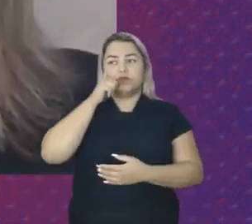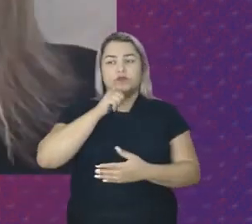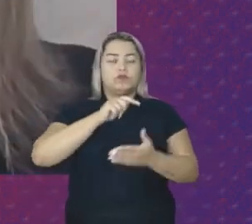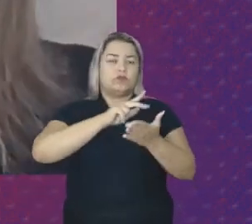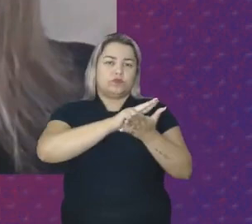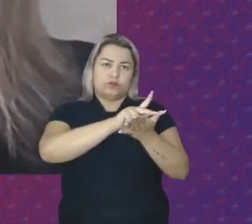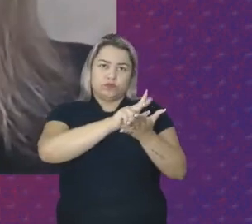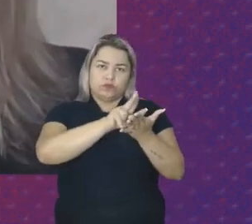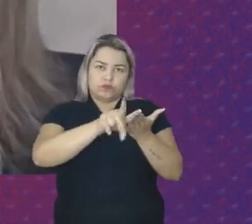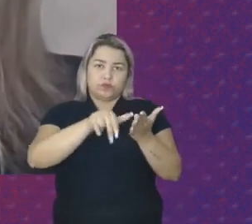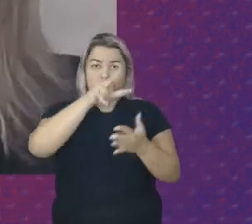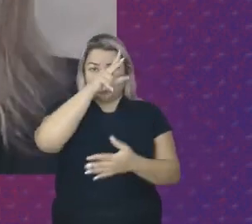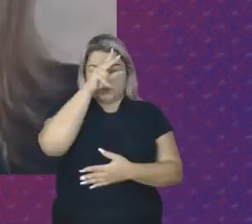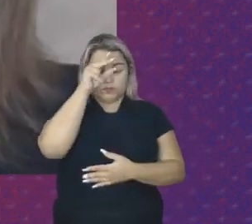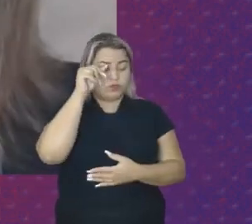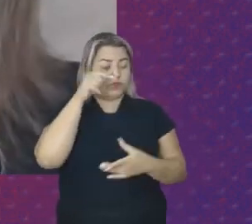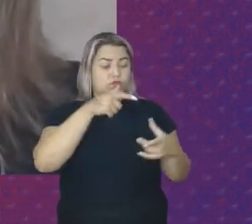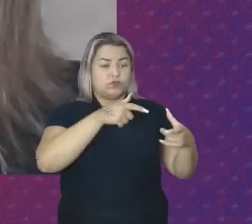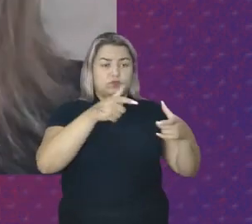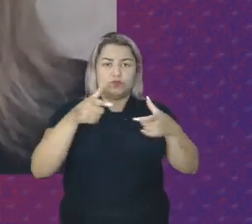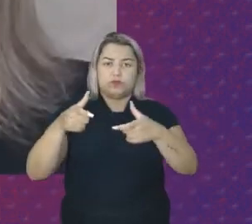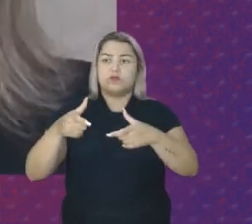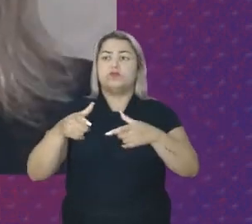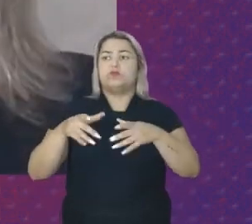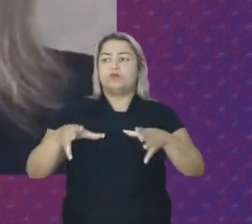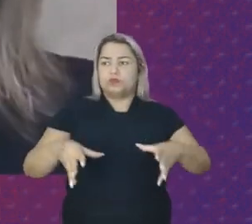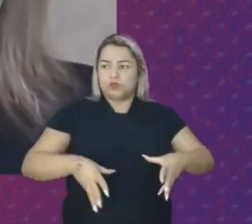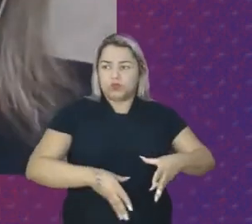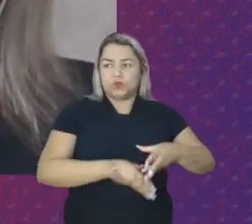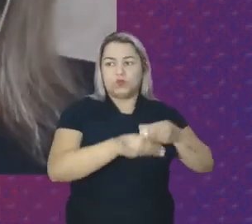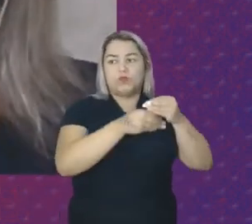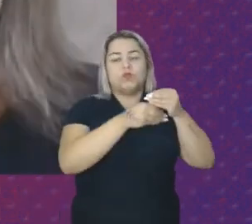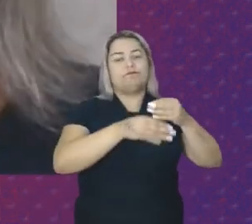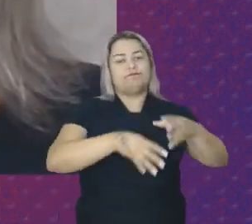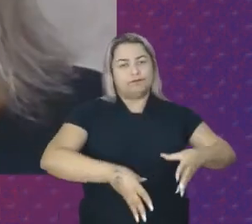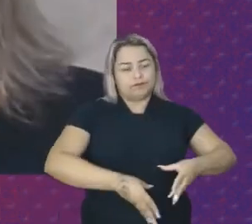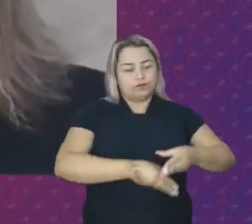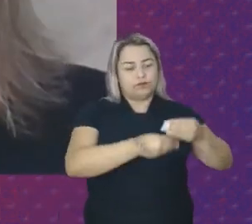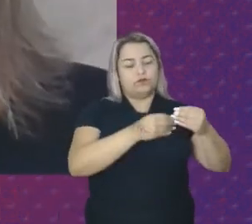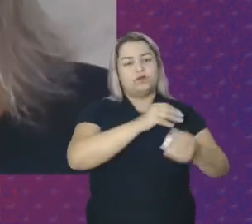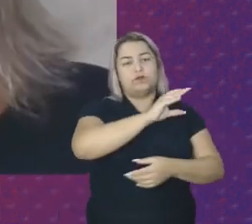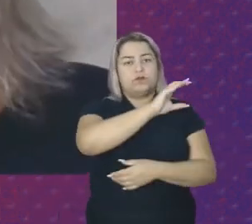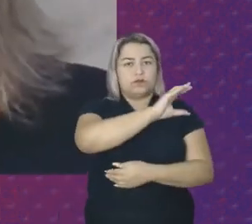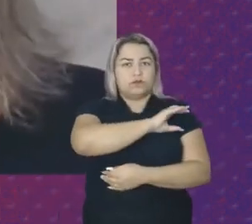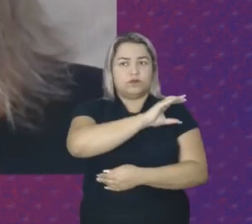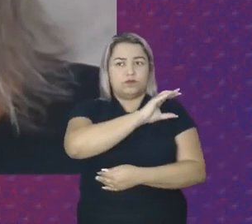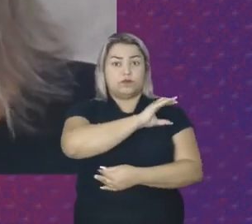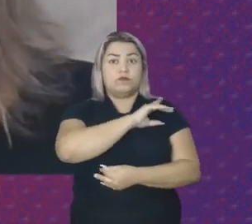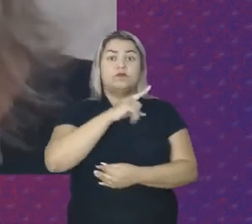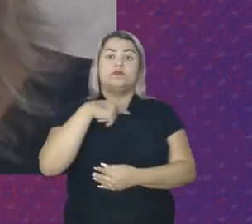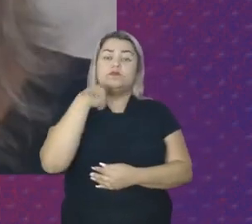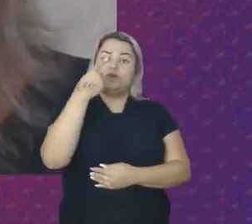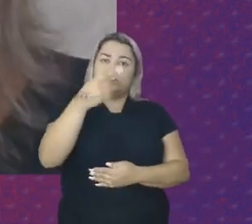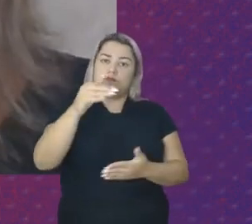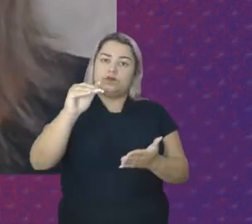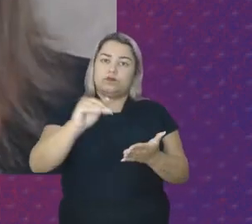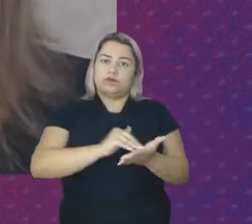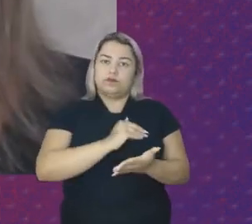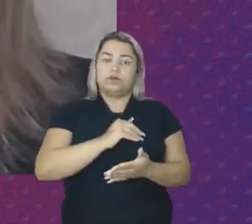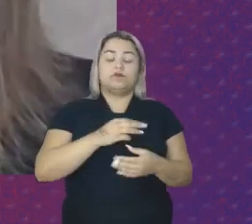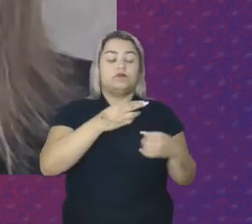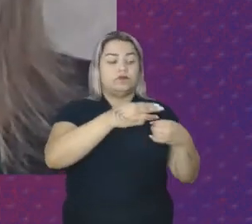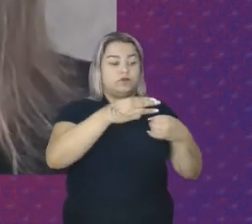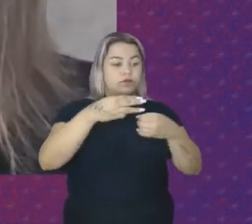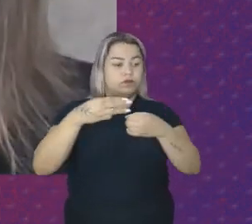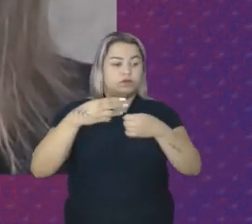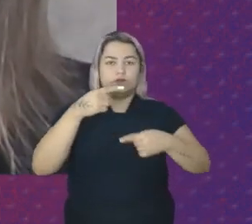diversas prefeituras foram implementando coordenadorias e, posteriormente, secretarias municipais